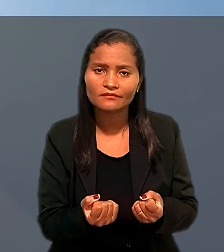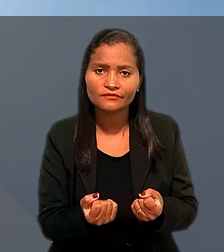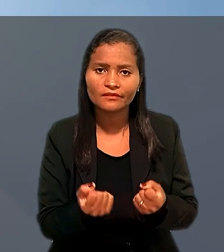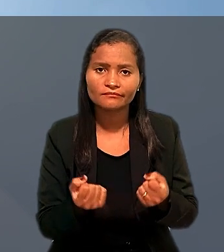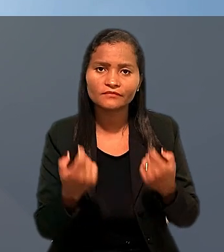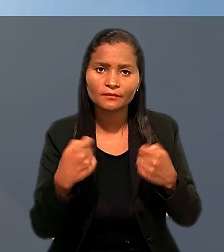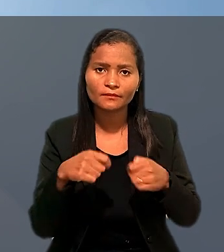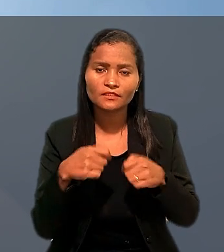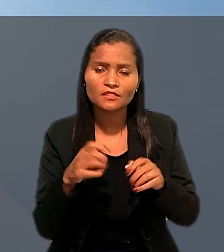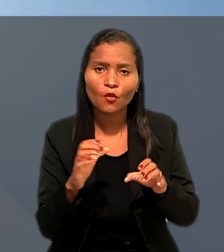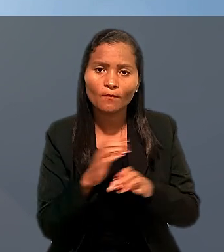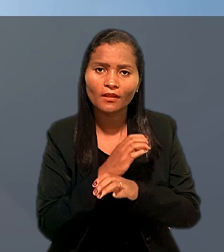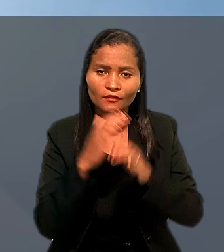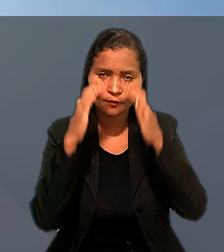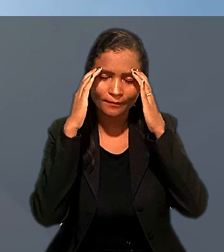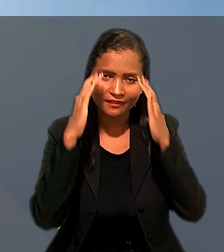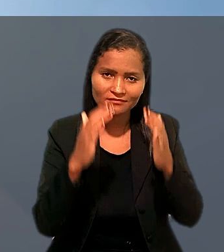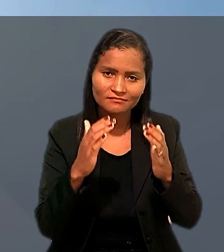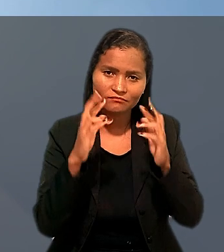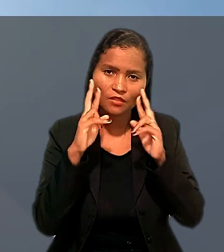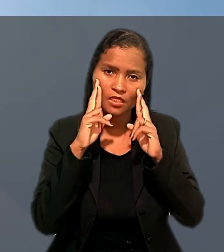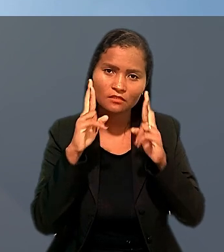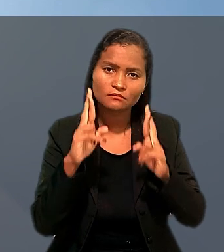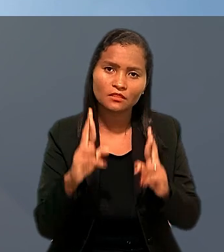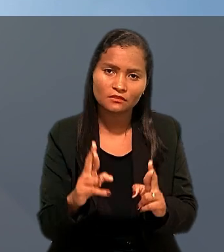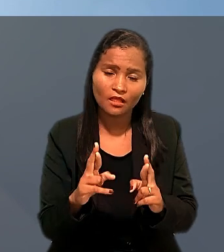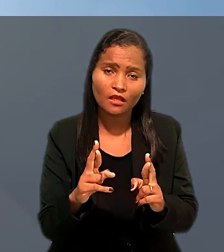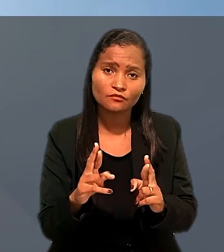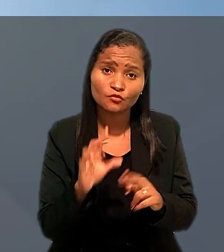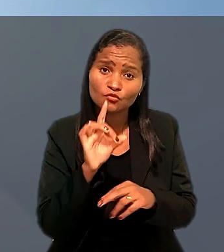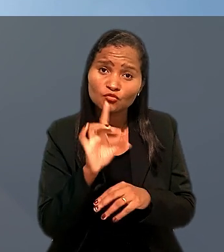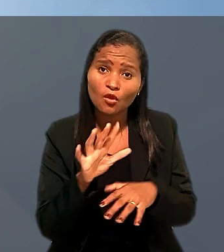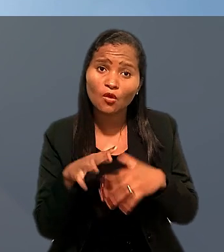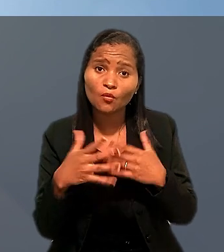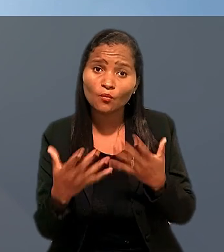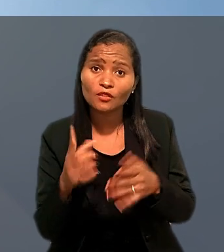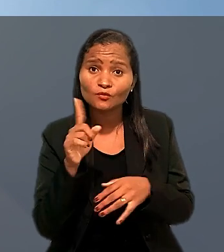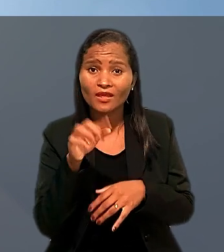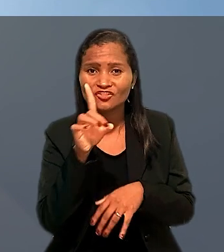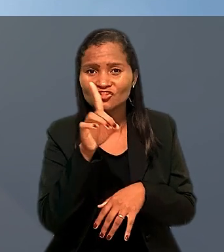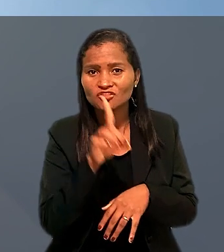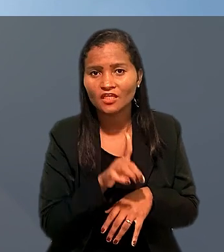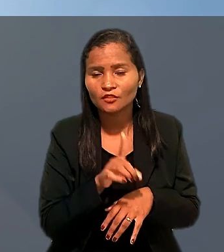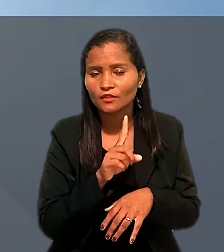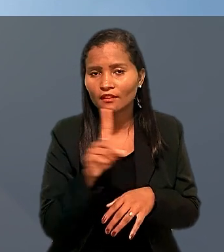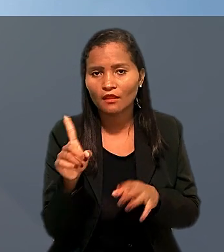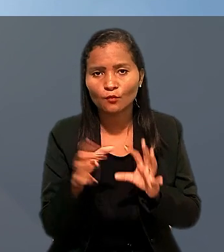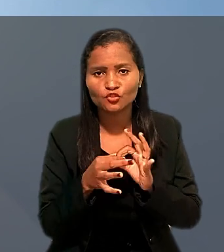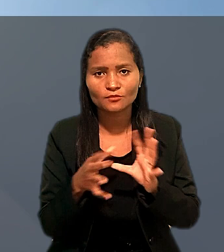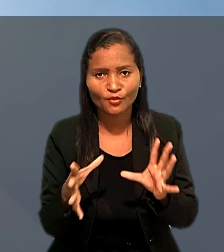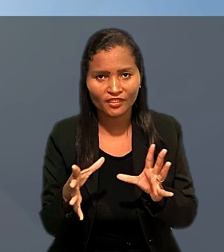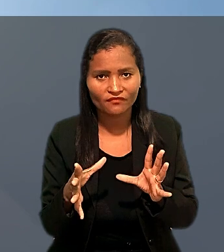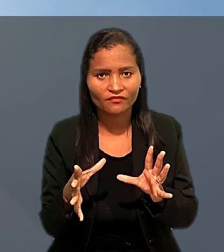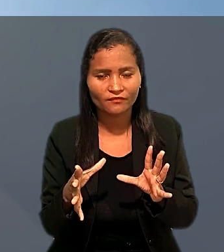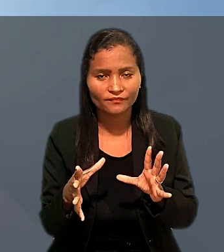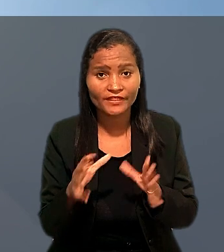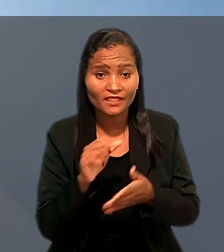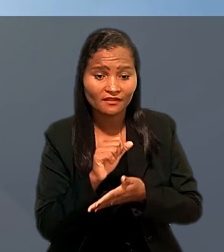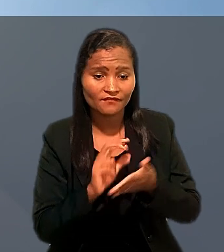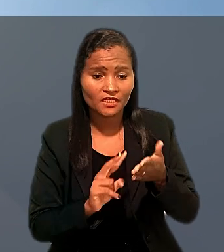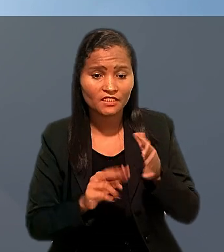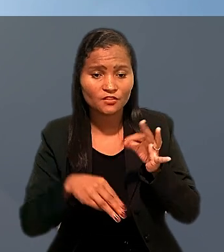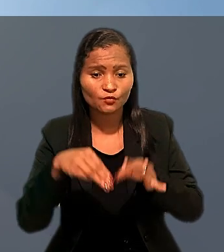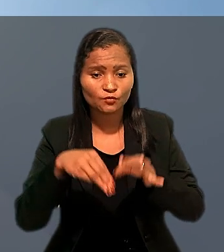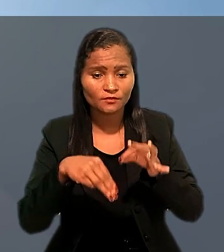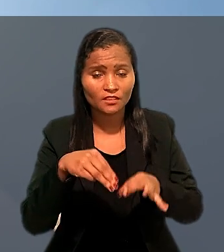e devem ser integralmente cumpridas e respeitadas, salvo quando se tratar de direitos indisponíveis. Na